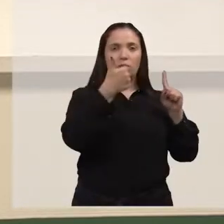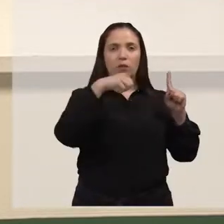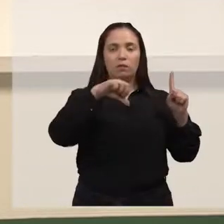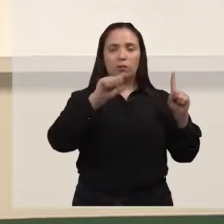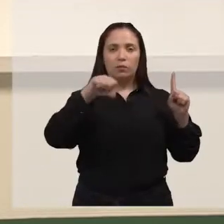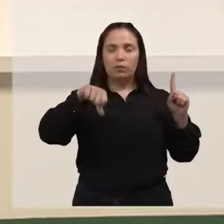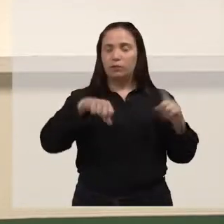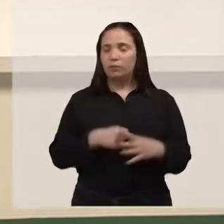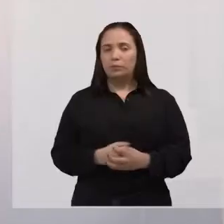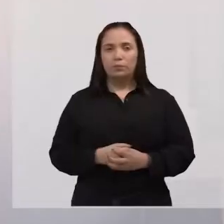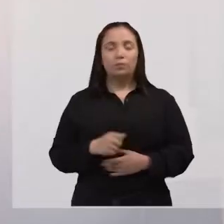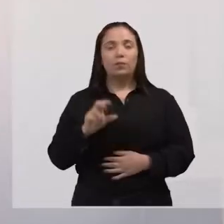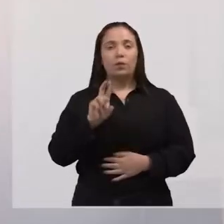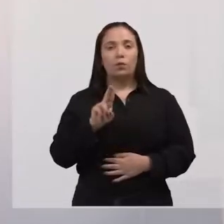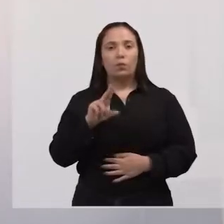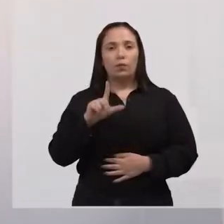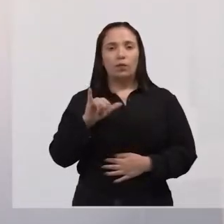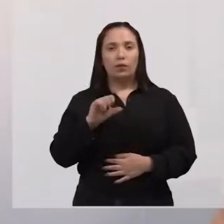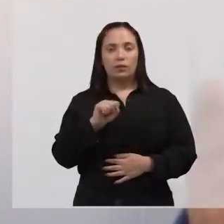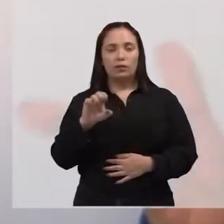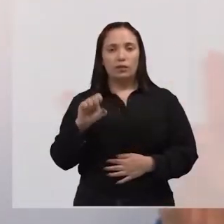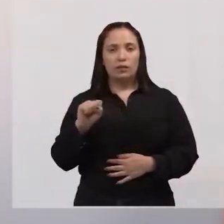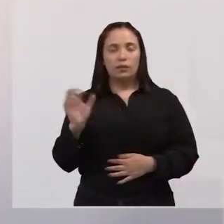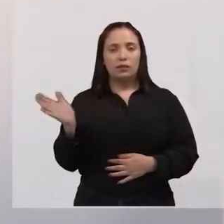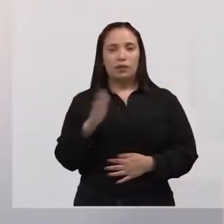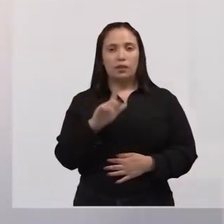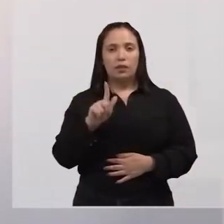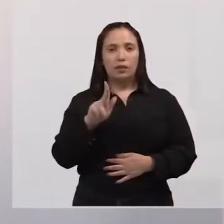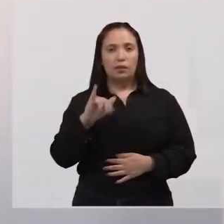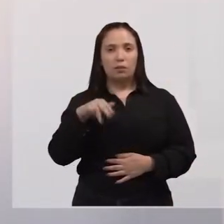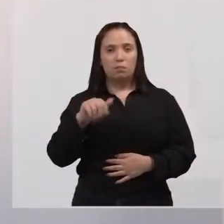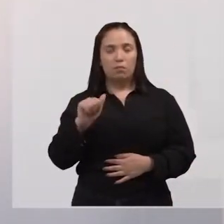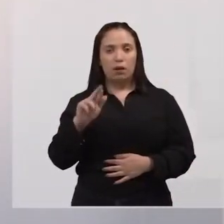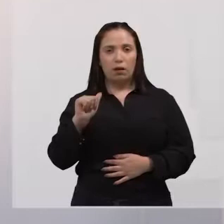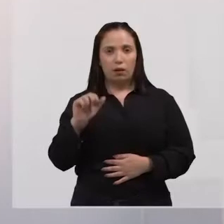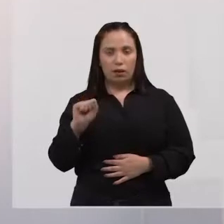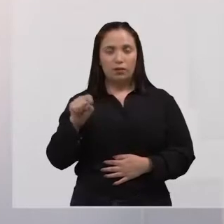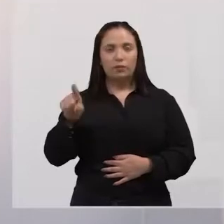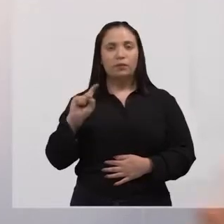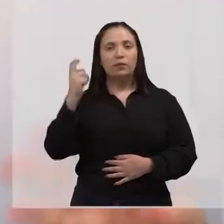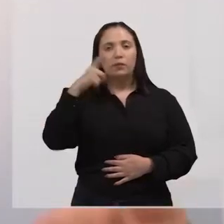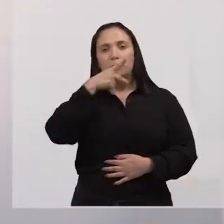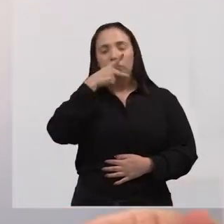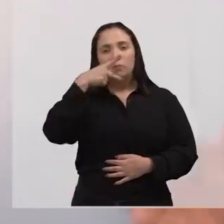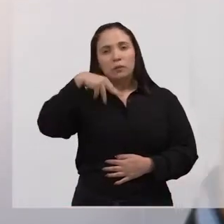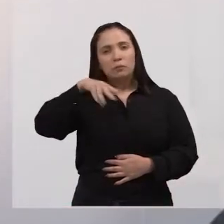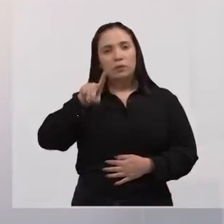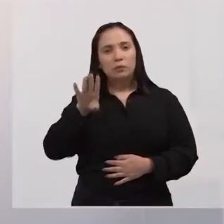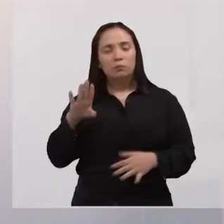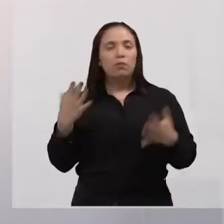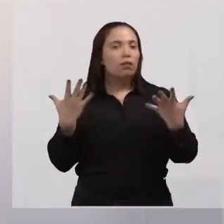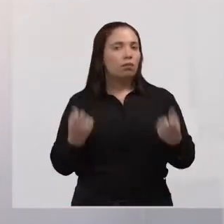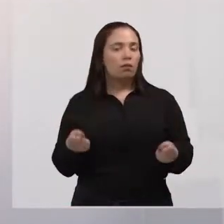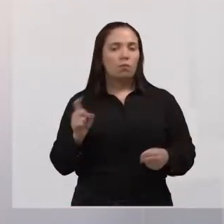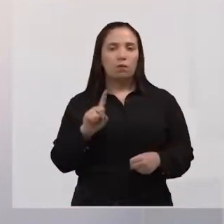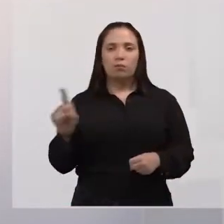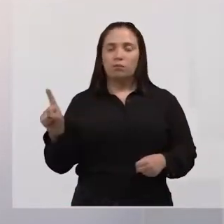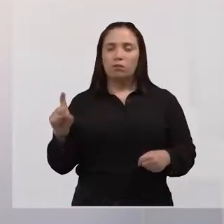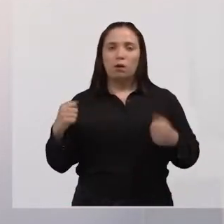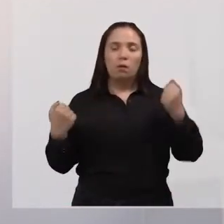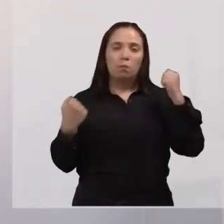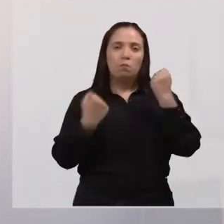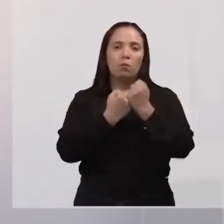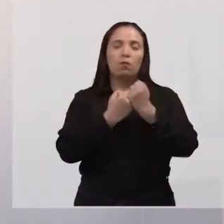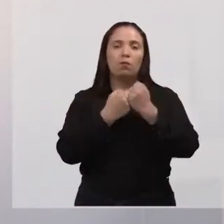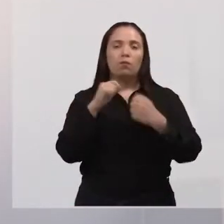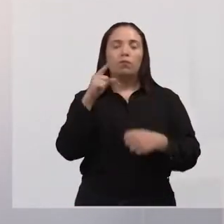Ulisses Guimarães, que era o candidato a presidente pelo PMDB em 89, não aceitou o apoio